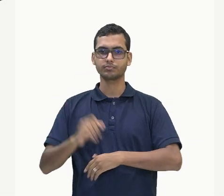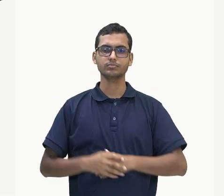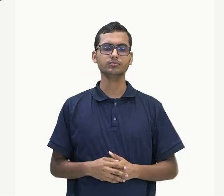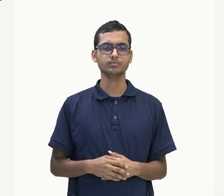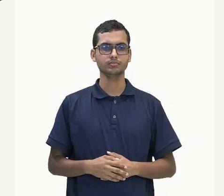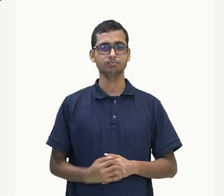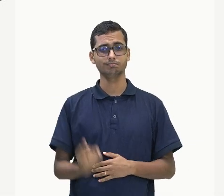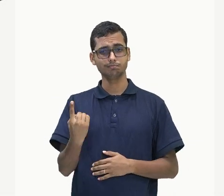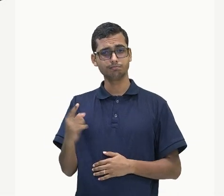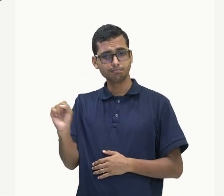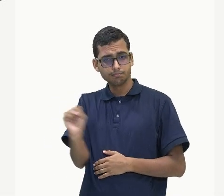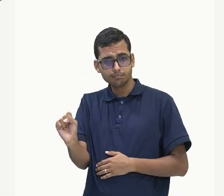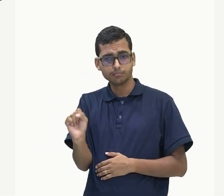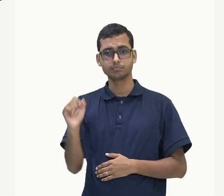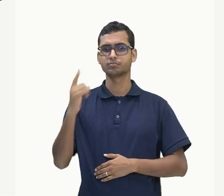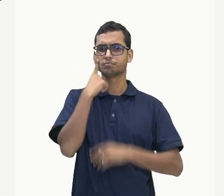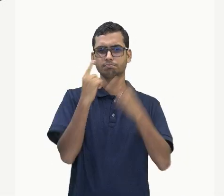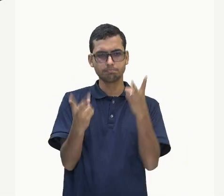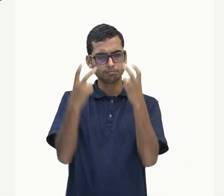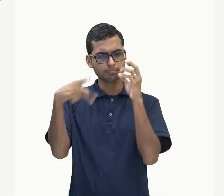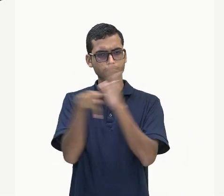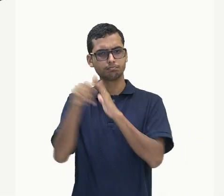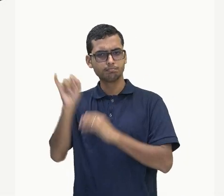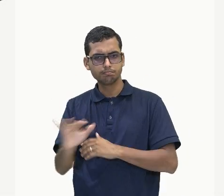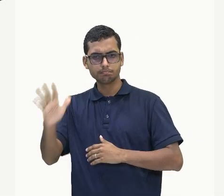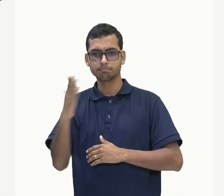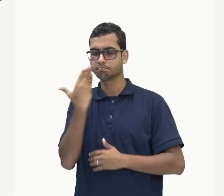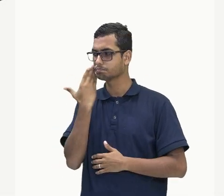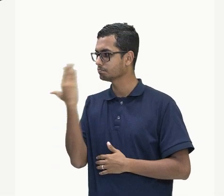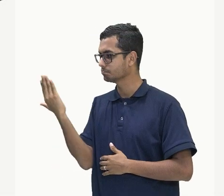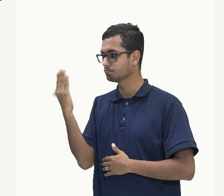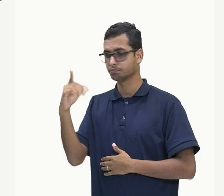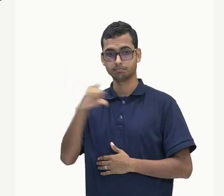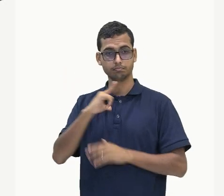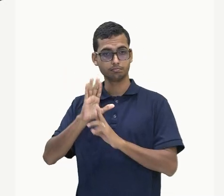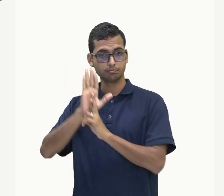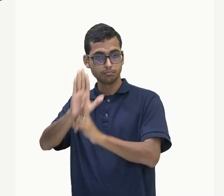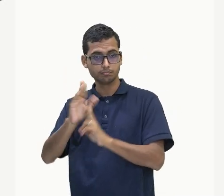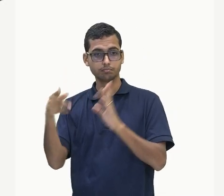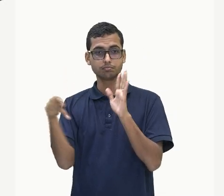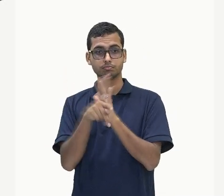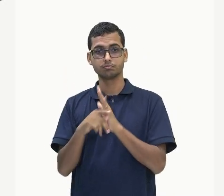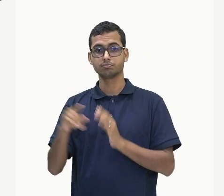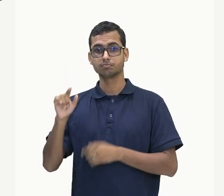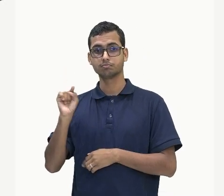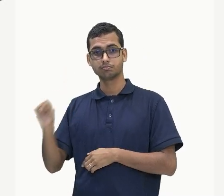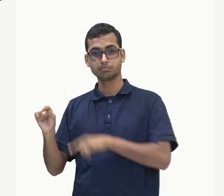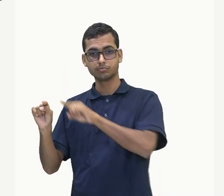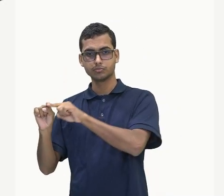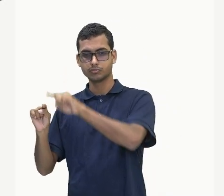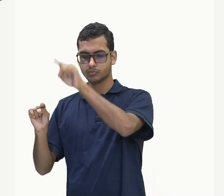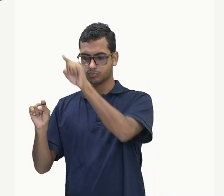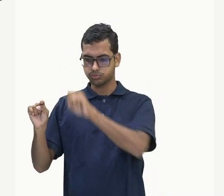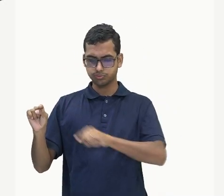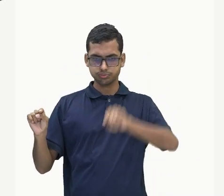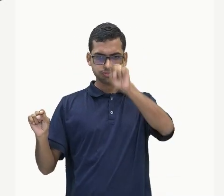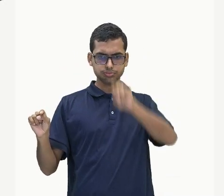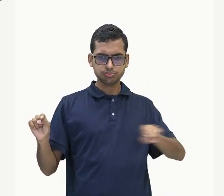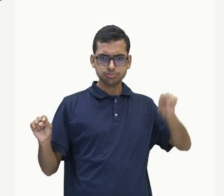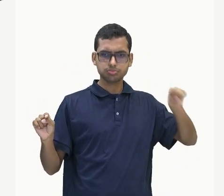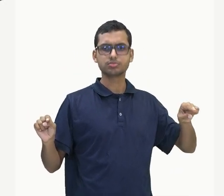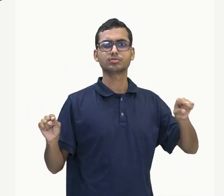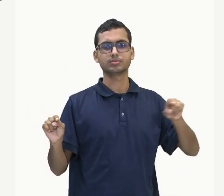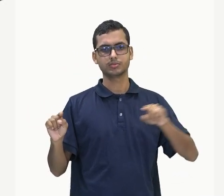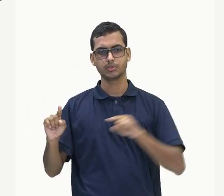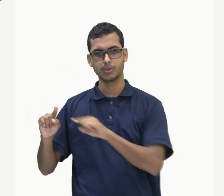nesse tempo, nesta imagem, nós temos a repetição de 1, 2, 3 ondas.